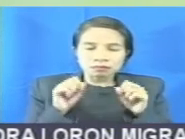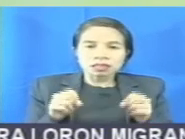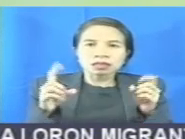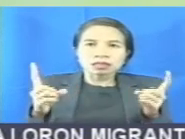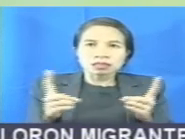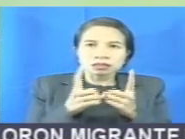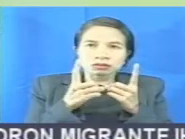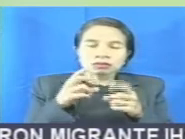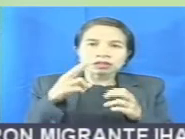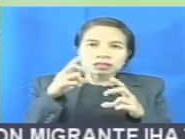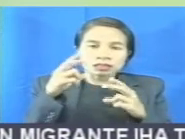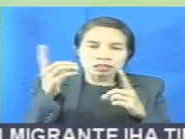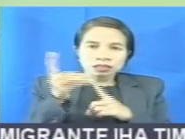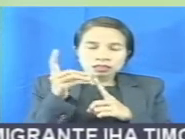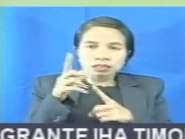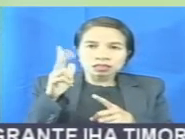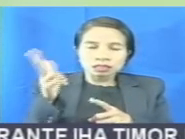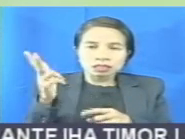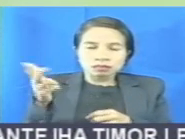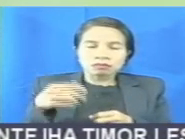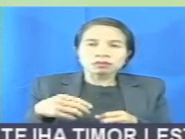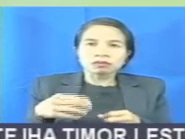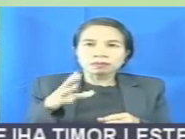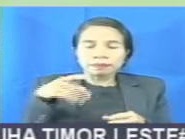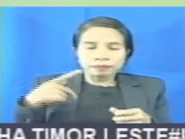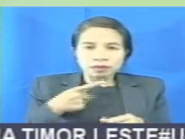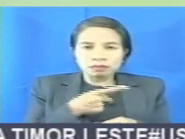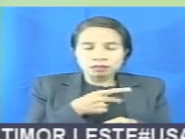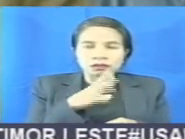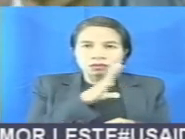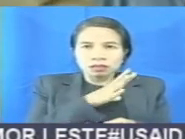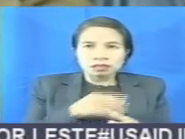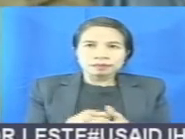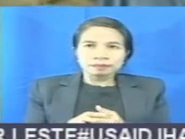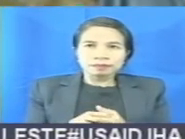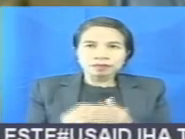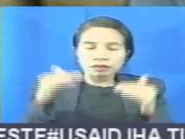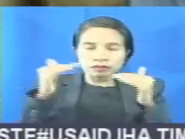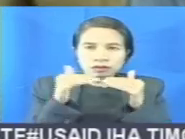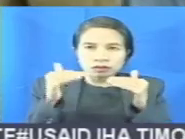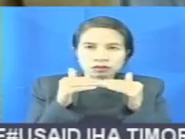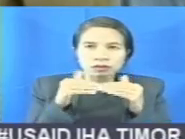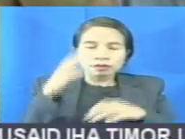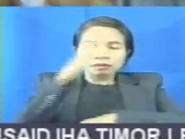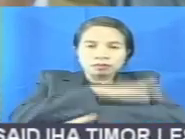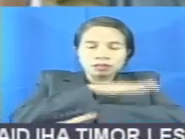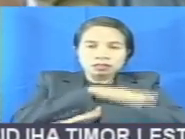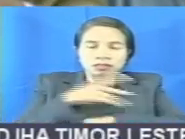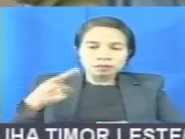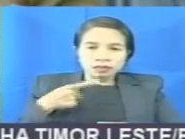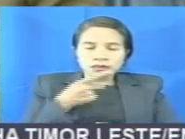Acontece dia 30. O Parlamento rende o seu governo. Durante a plenária, né, mesa